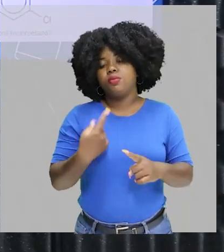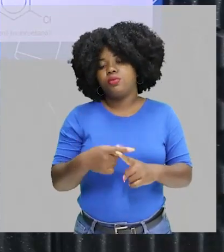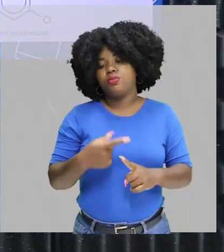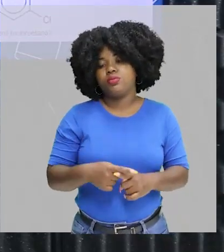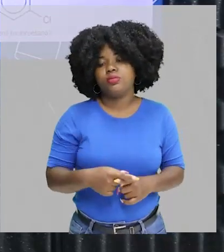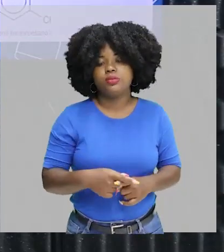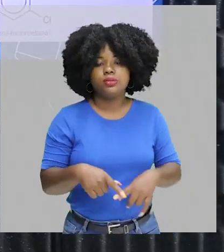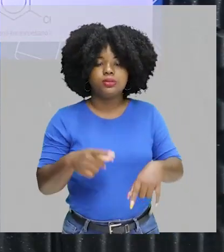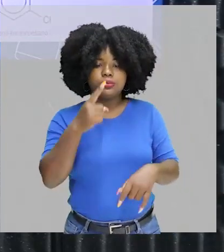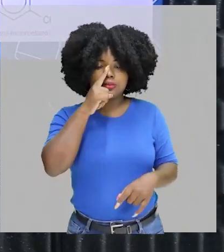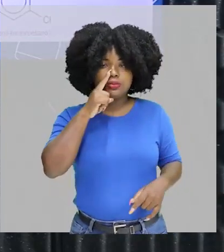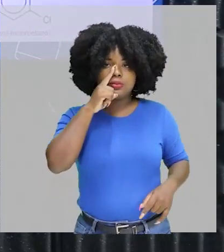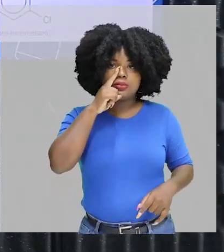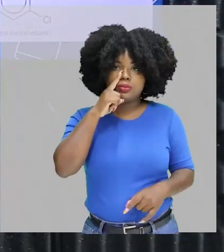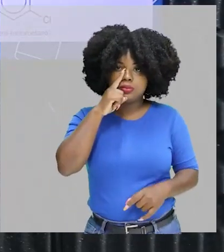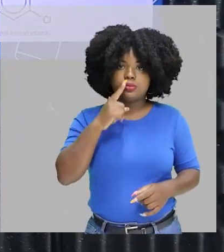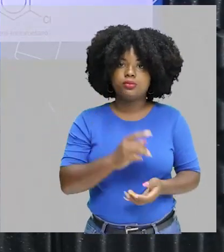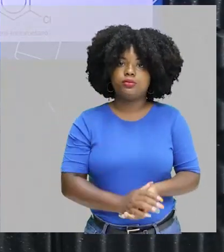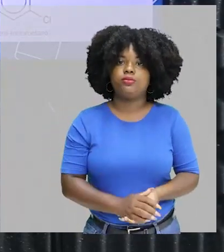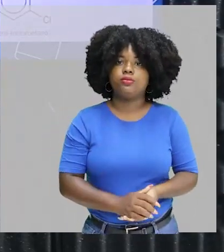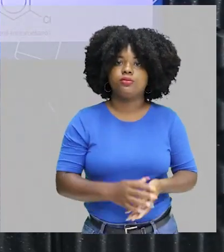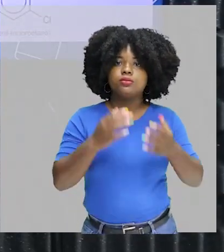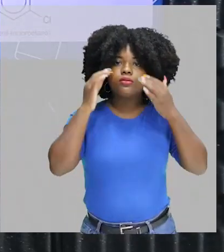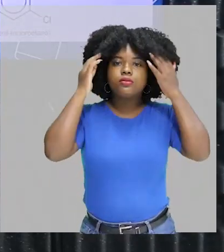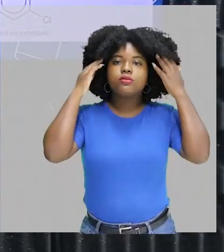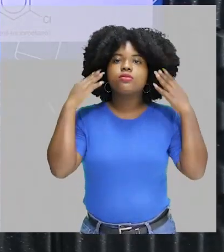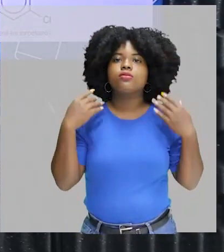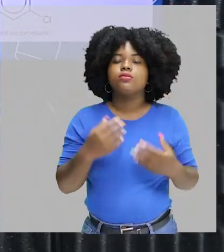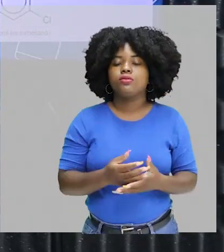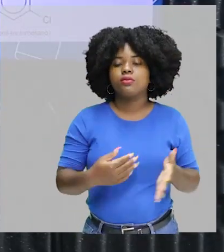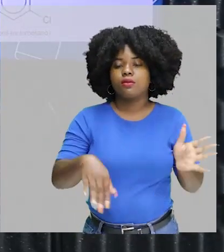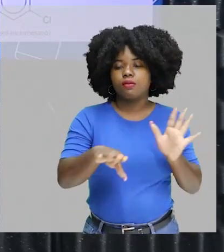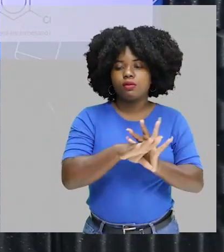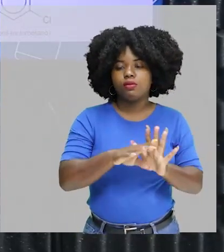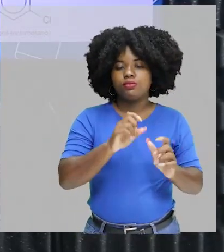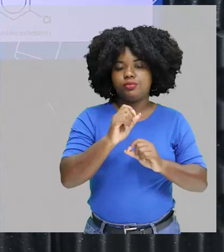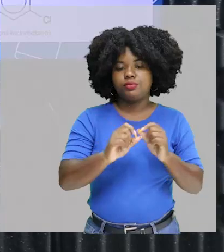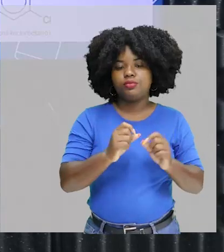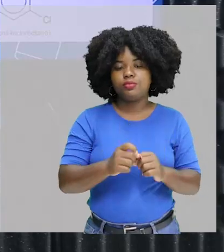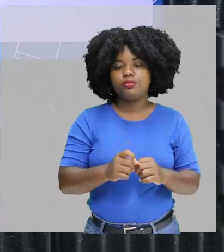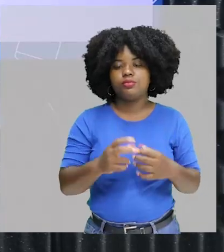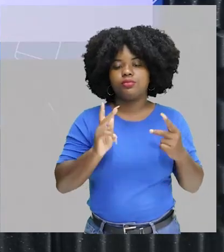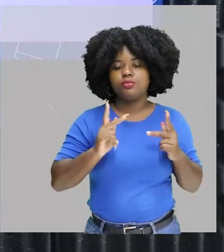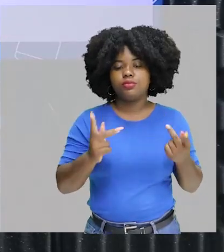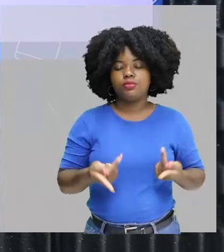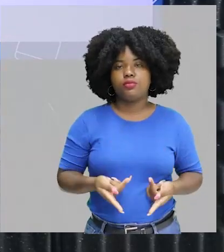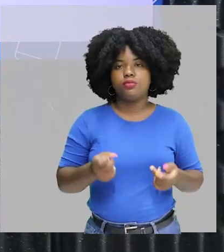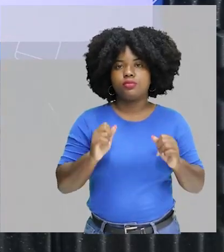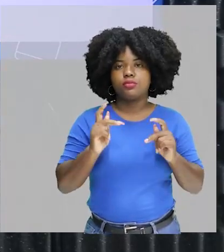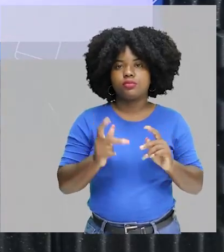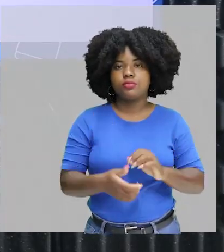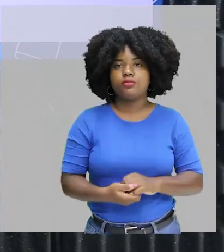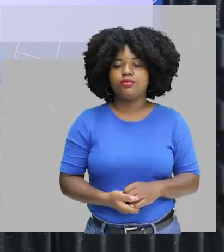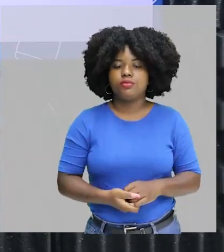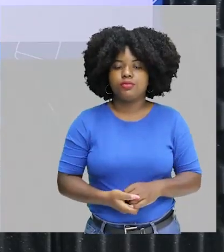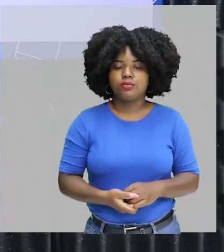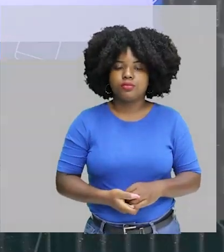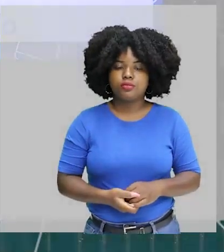porque ele se acumula e vai passando na cadeia alimentar, chegando aos seres humanos.